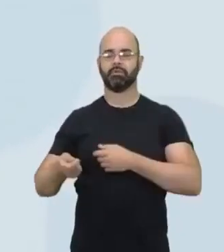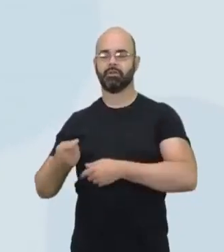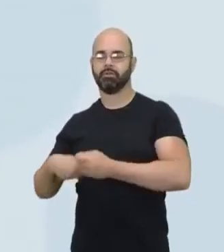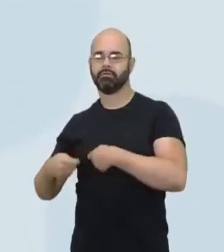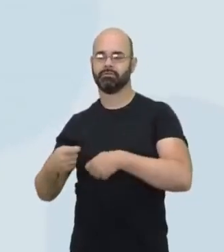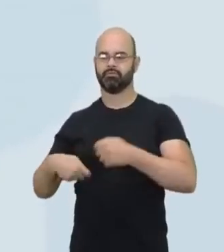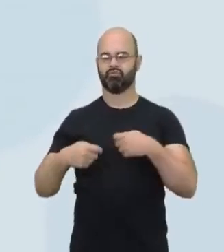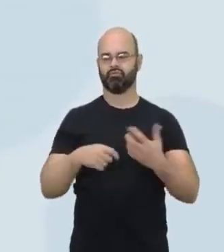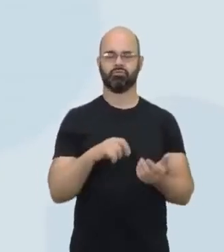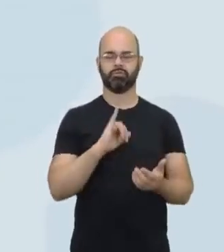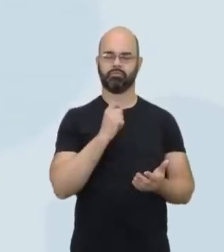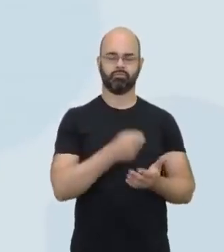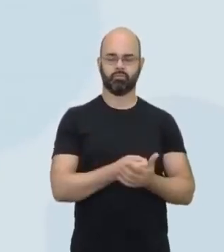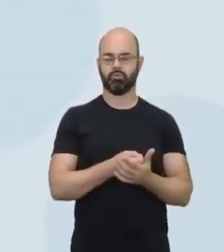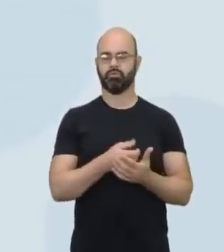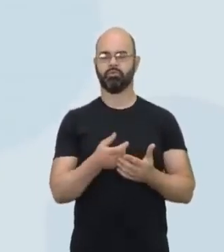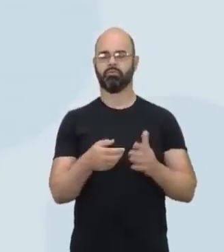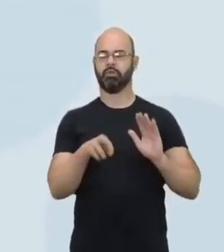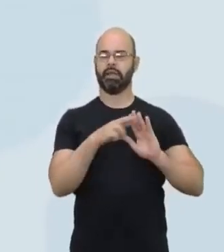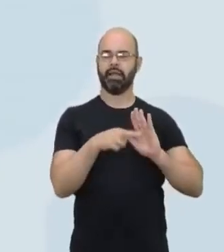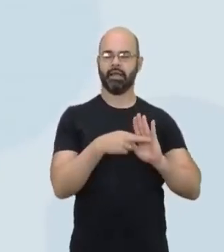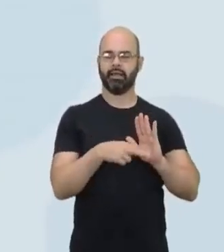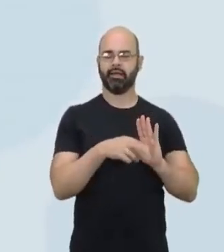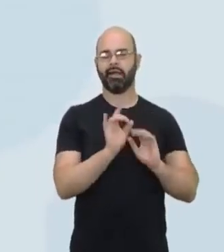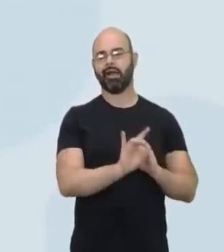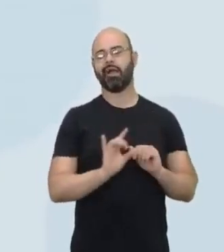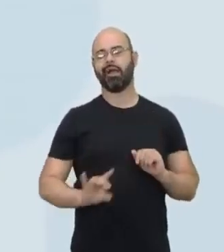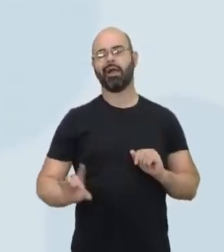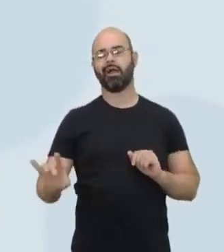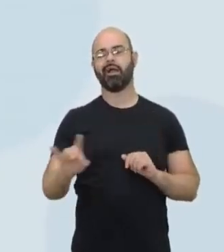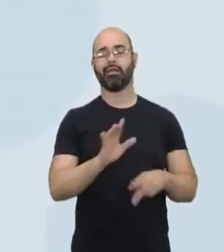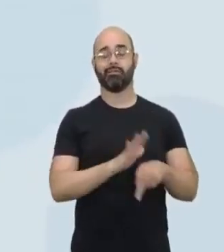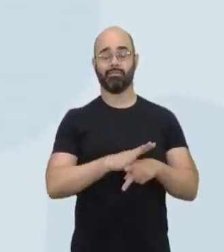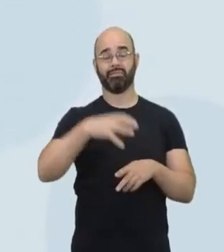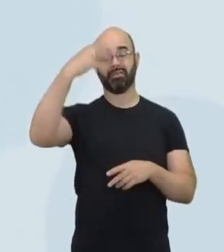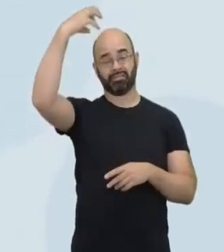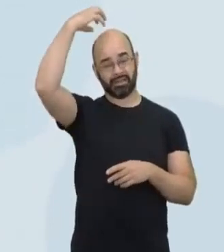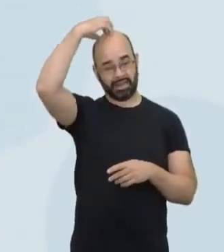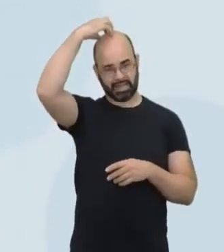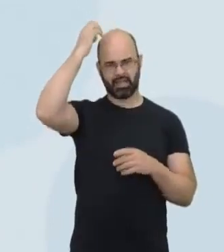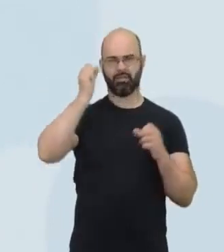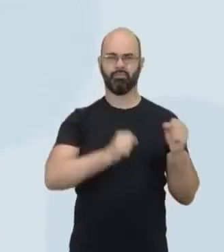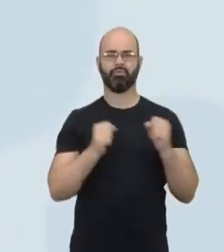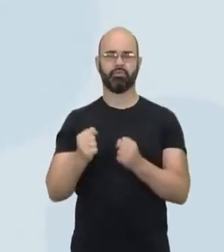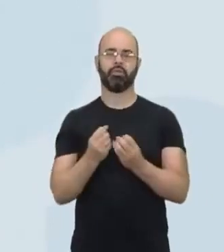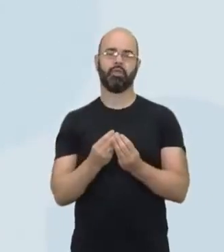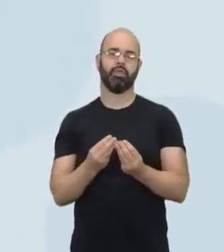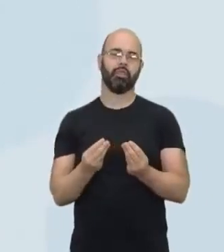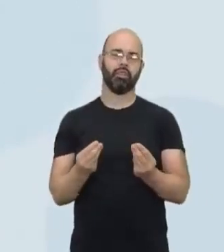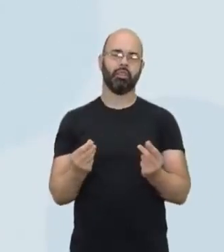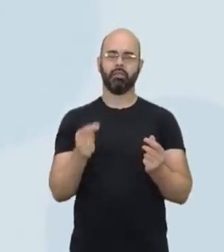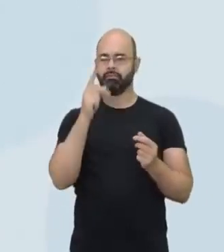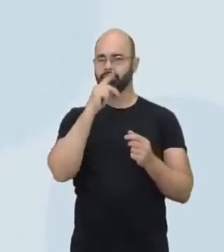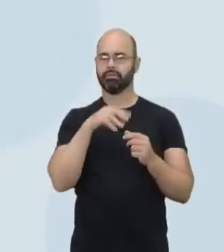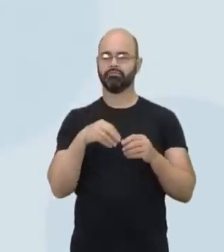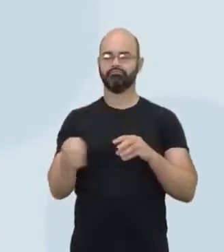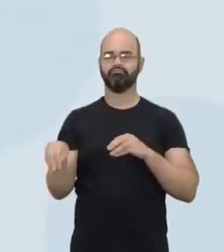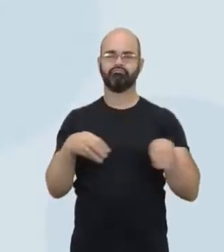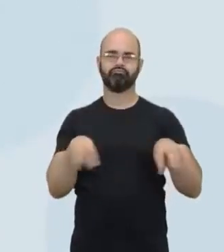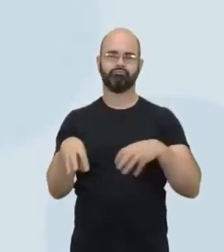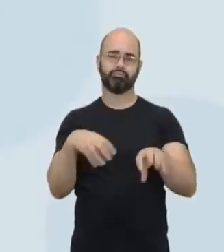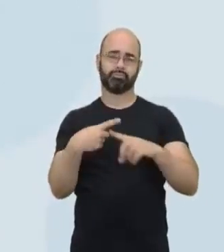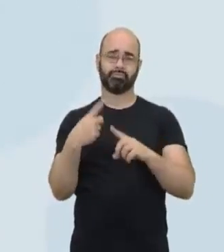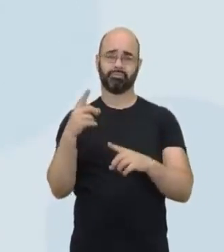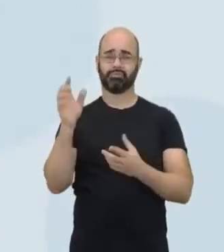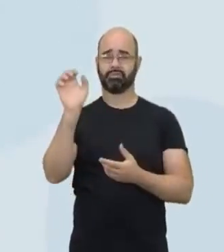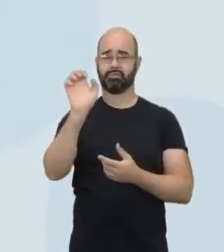suas regras. Então, assim, o poder do rei, ele está diluído, né? Porque a Europa, a parte ocidental da Europa, ela está